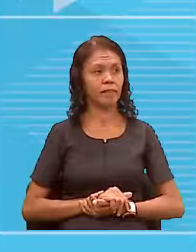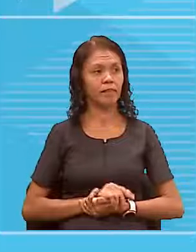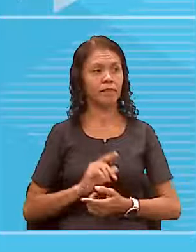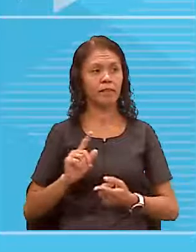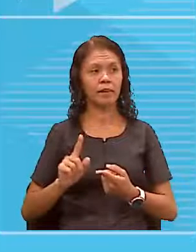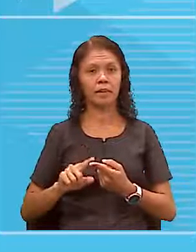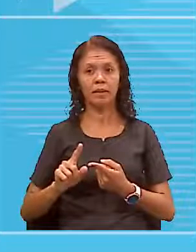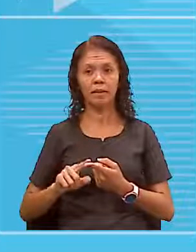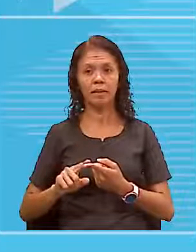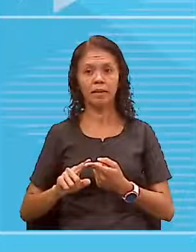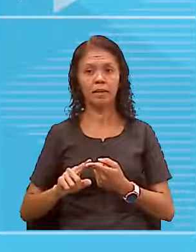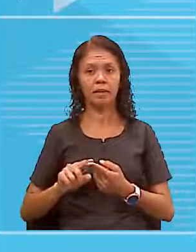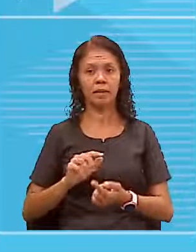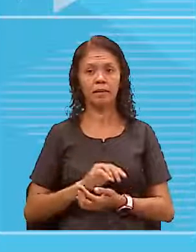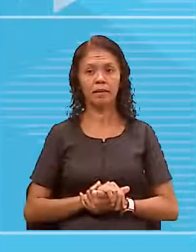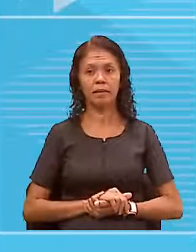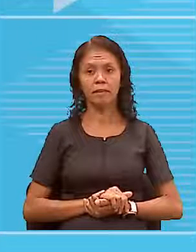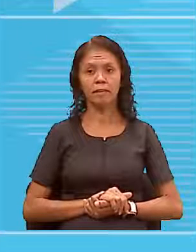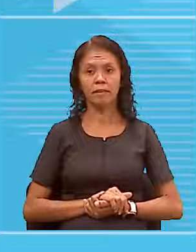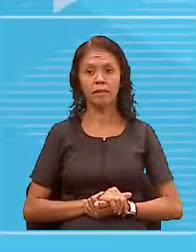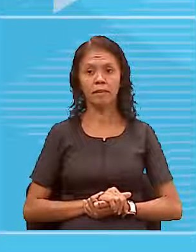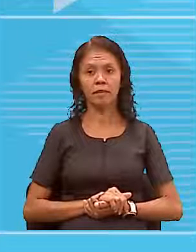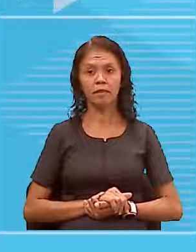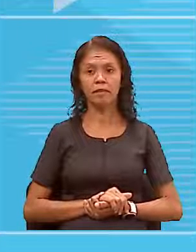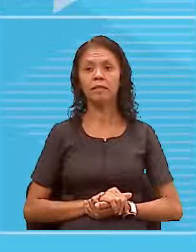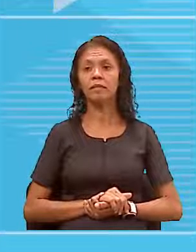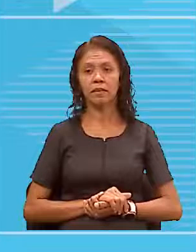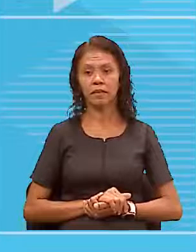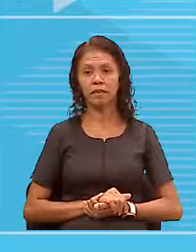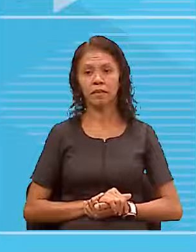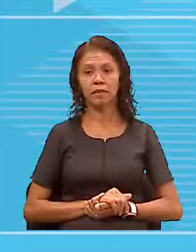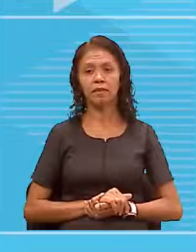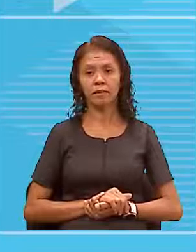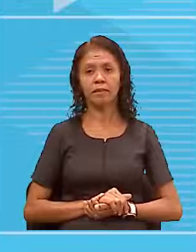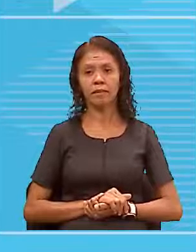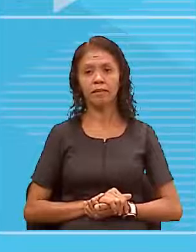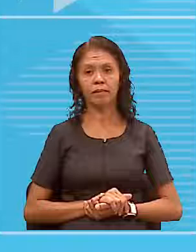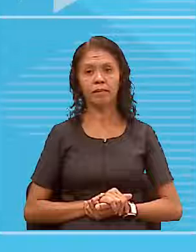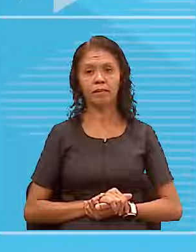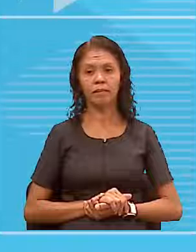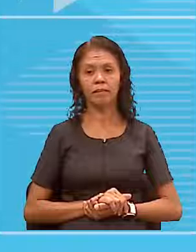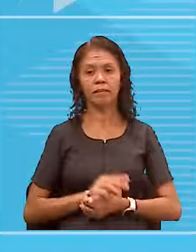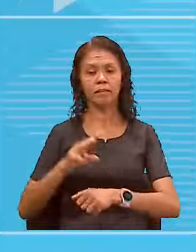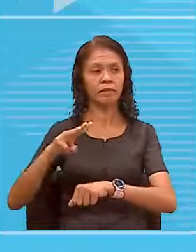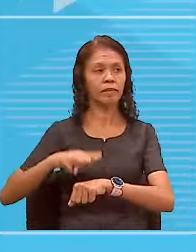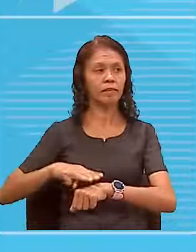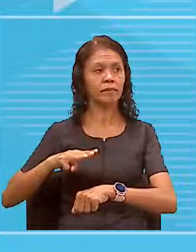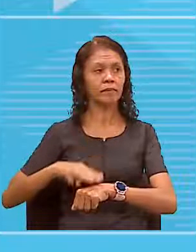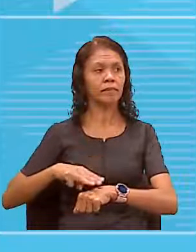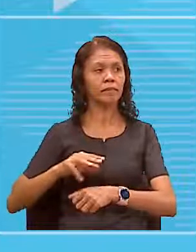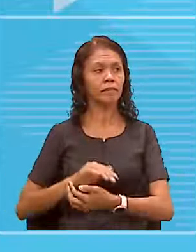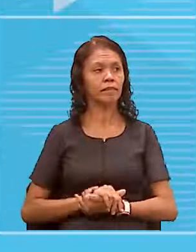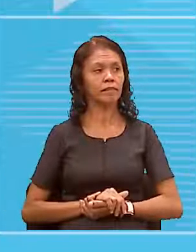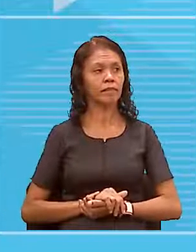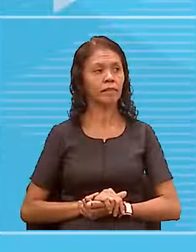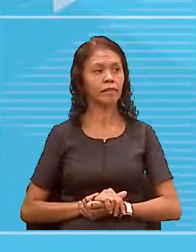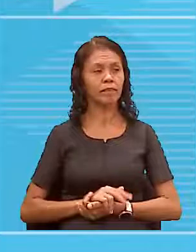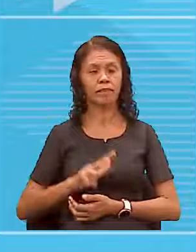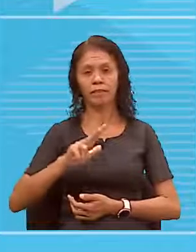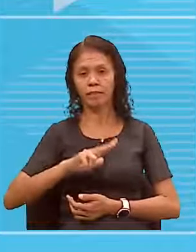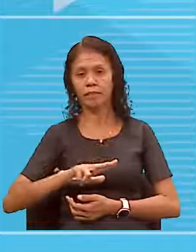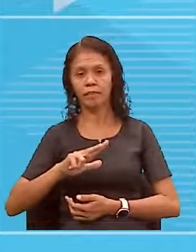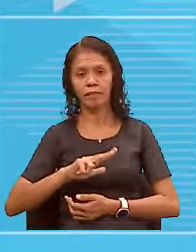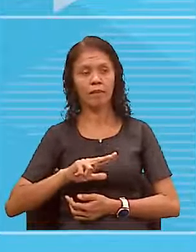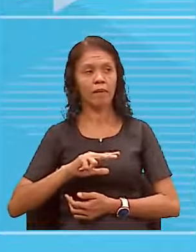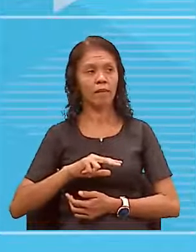né? E mate, que é matemática. Eu digo que português tem um peso 2 e